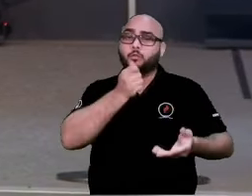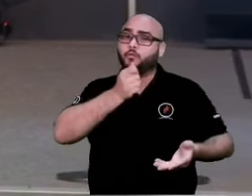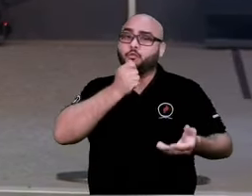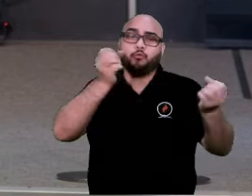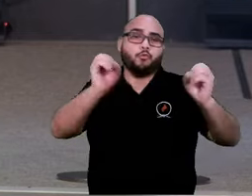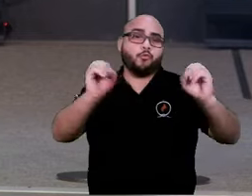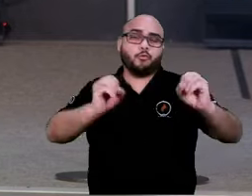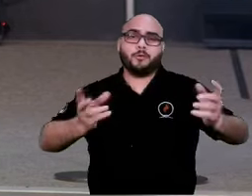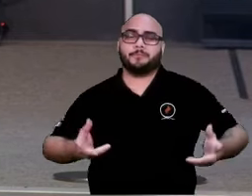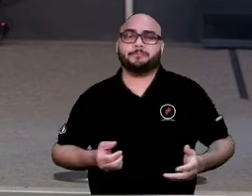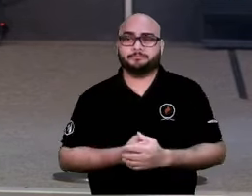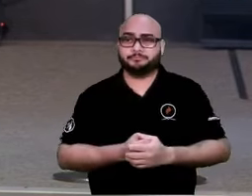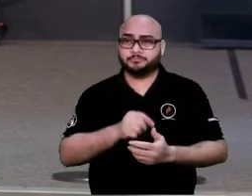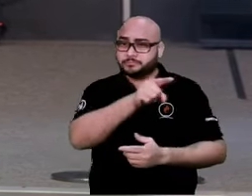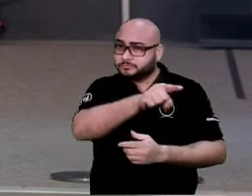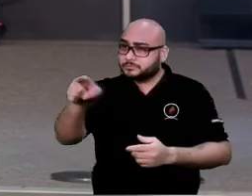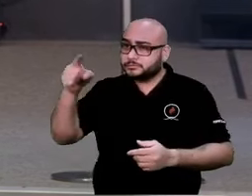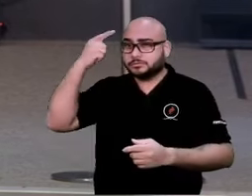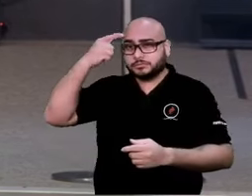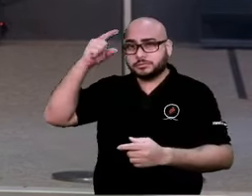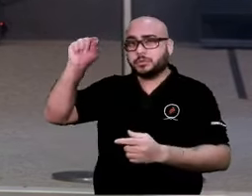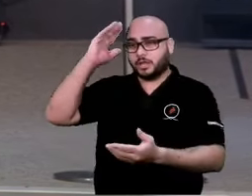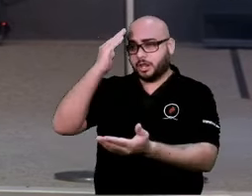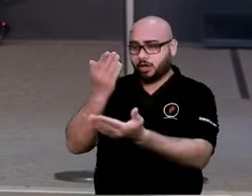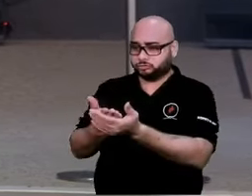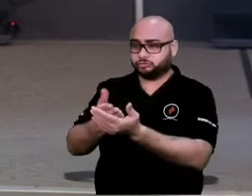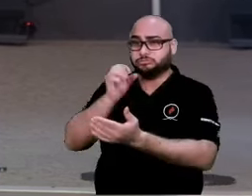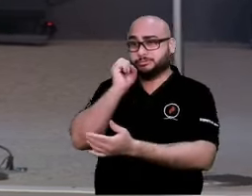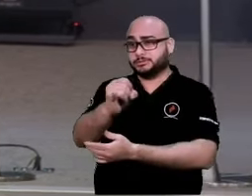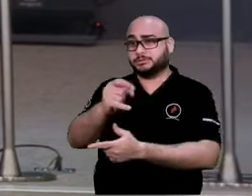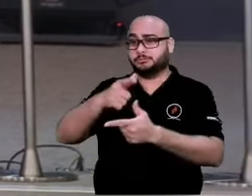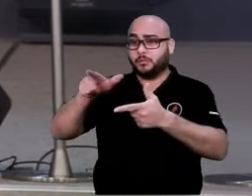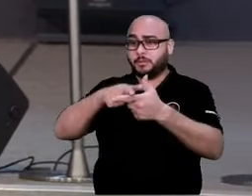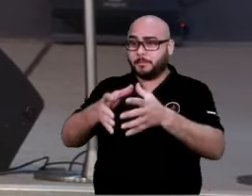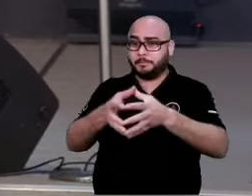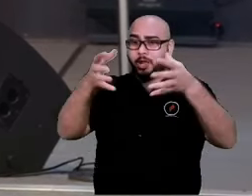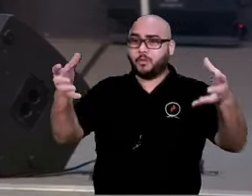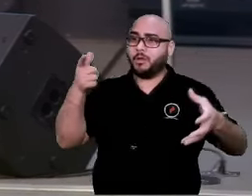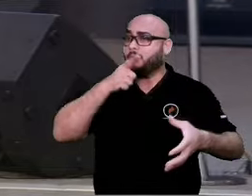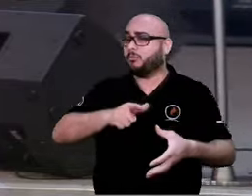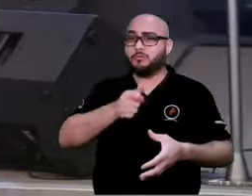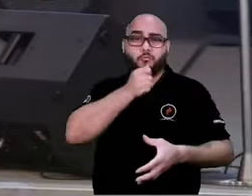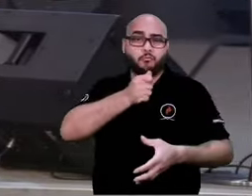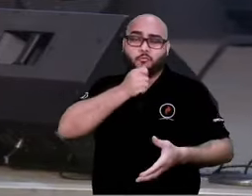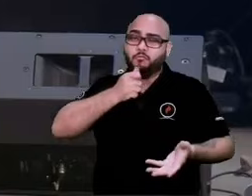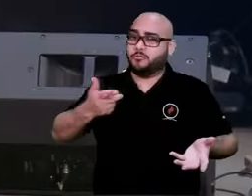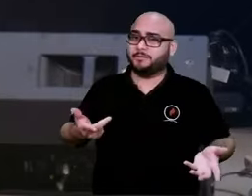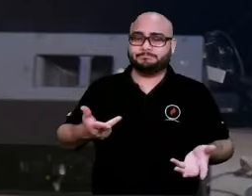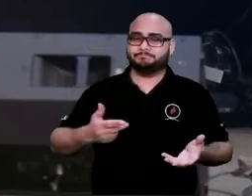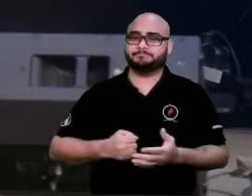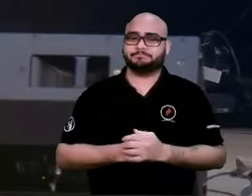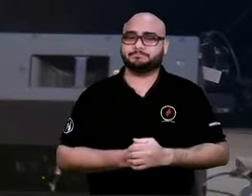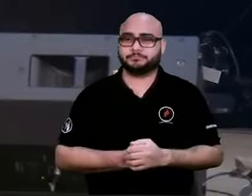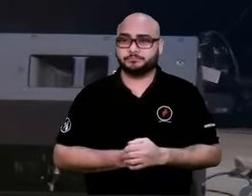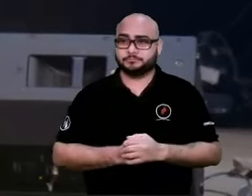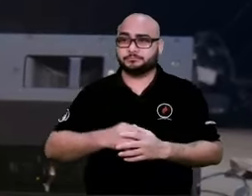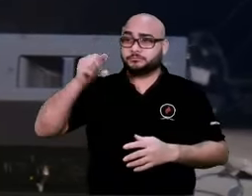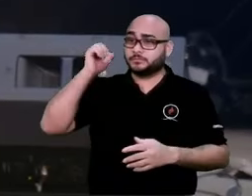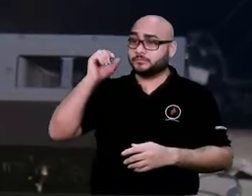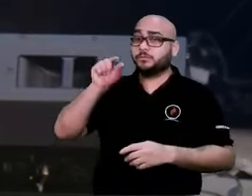o Senhor é justo, quando o resultado não é vitória, é perda. Eu não vim aqui pregar uma utopia, eu vim aqui para bradar, para dever que essa